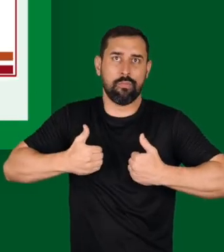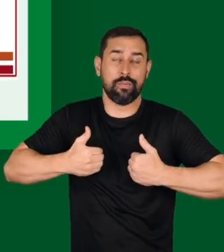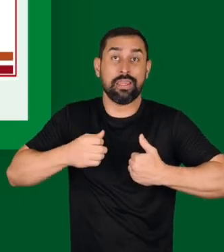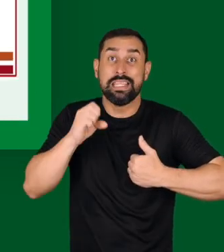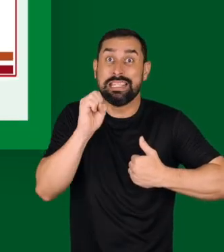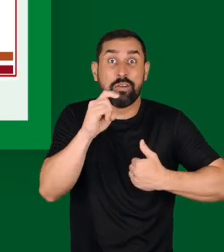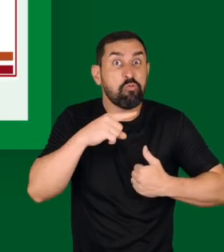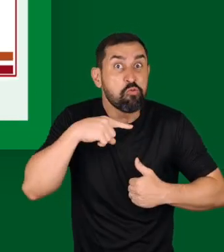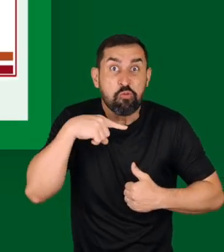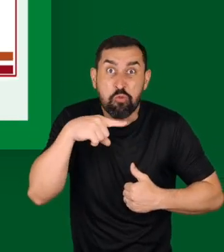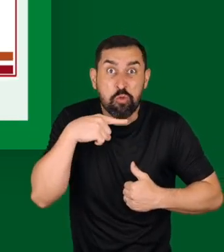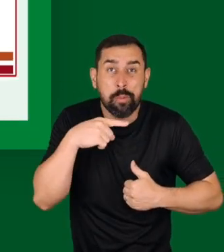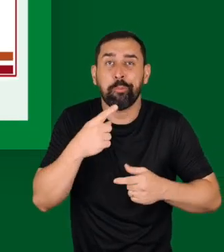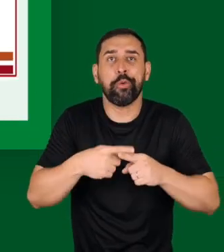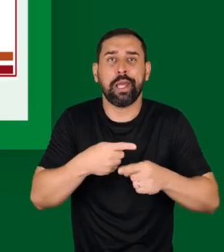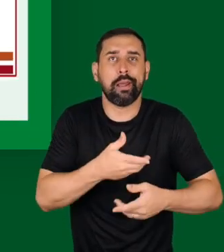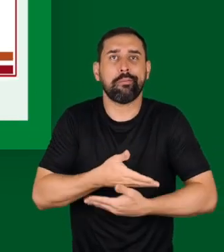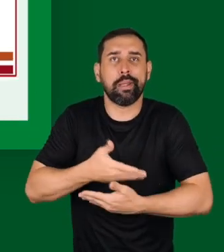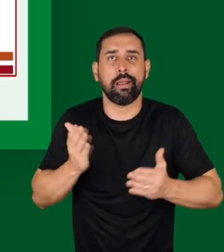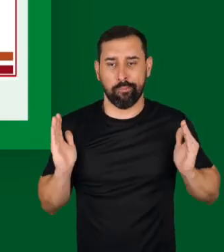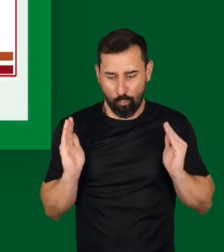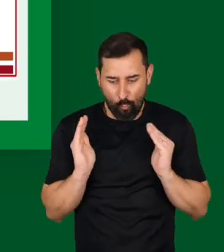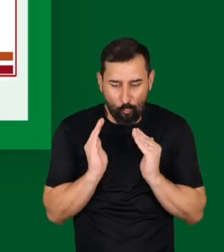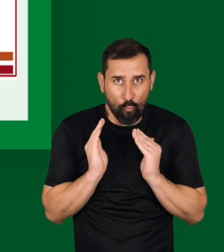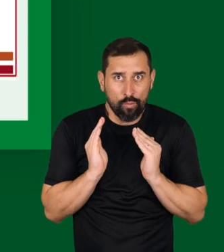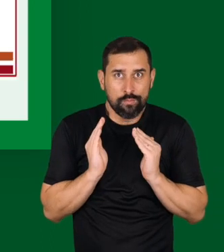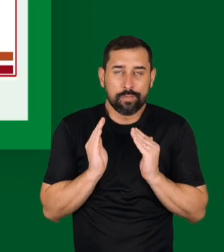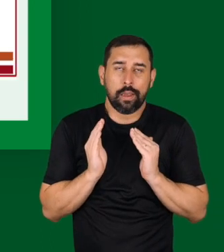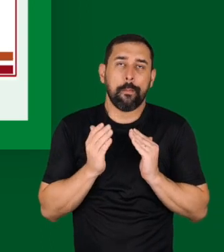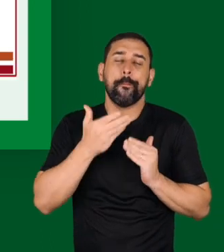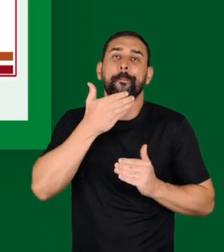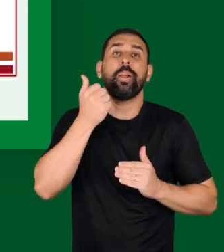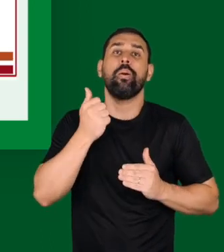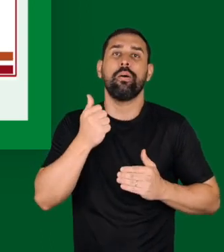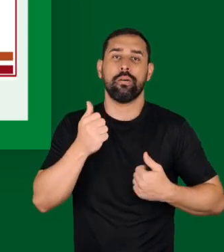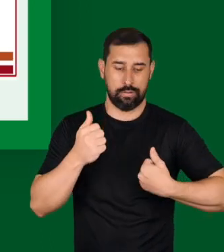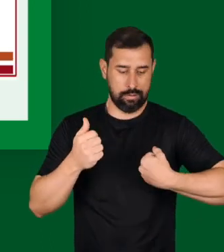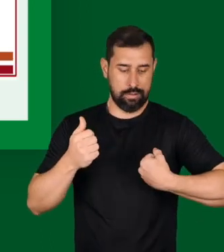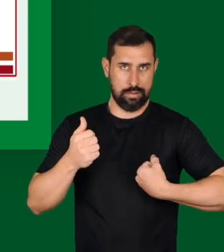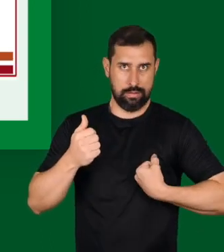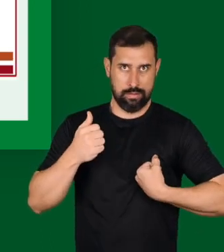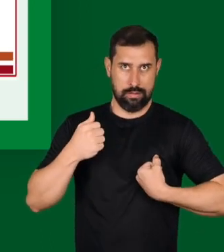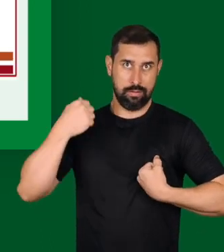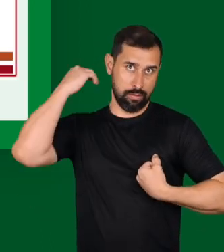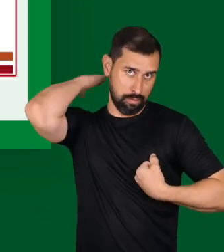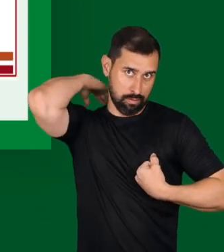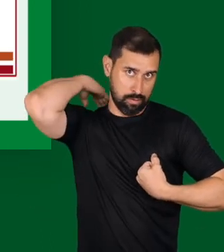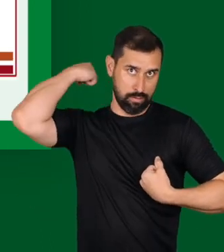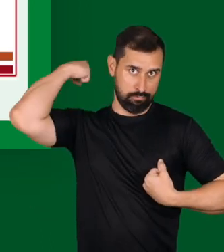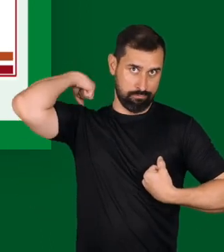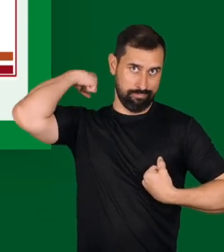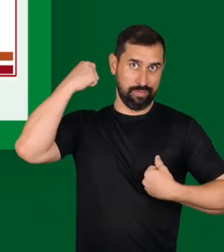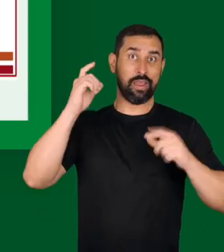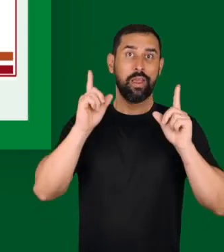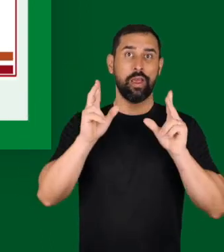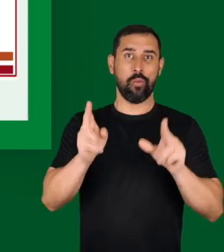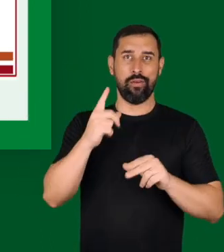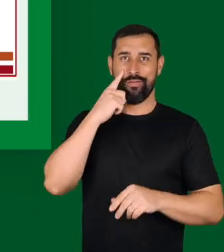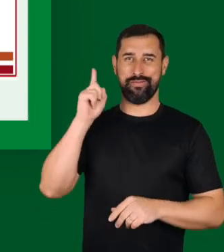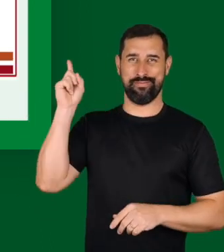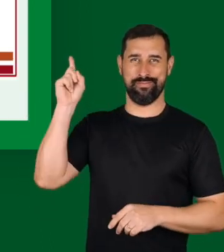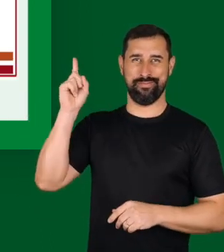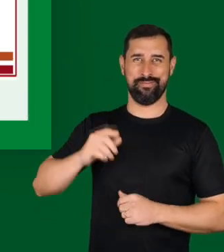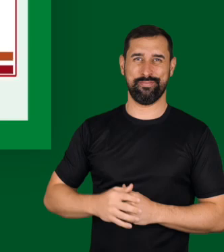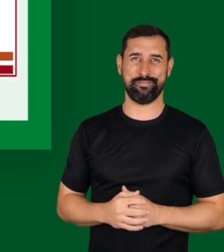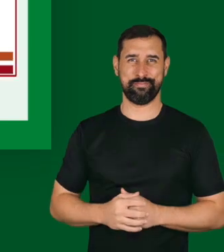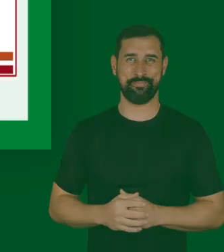3 centímetros. Se você não conseguir fazer essa distância, então é melhor você colocar uma pá na frente e outra atrás, como está aqui no